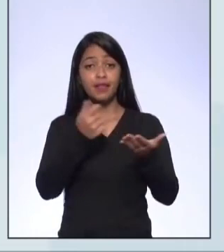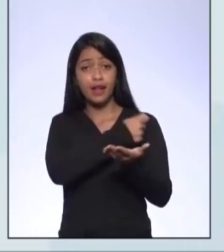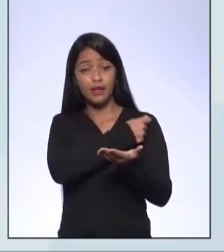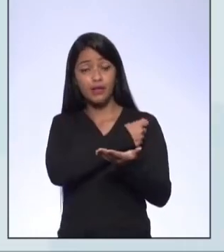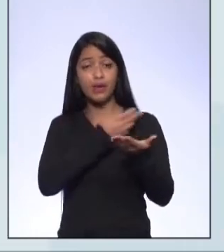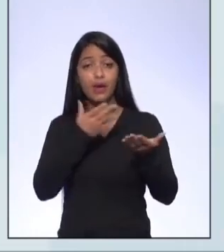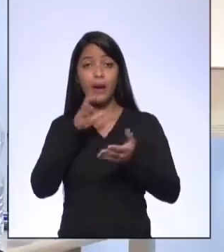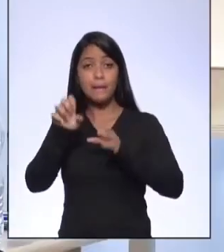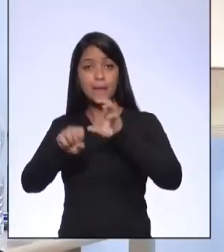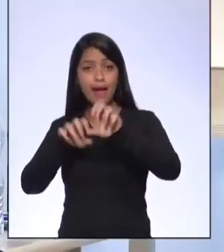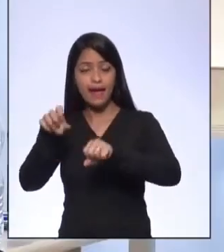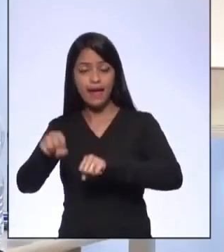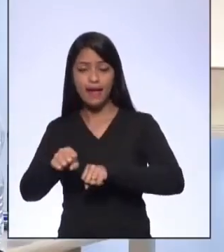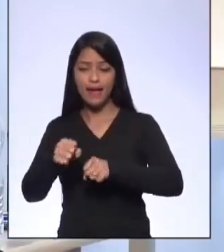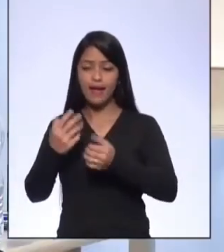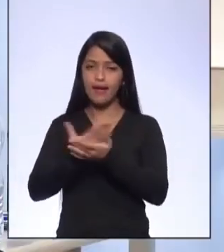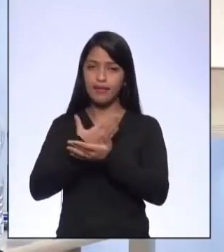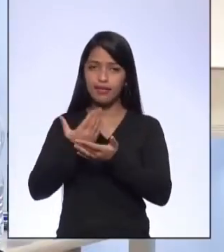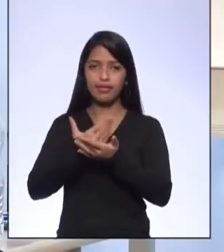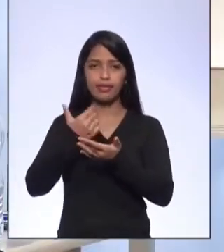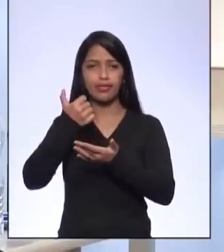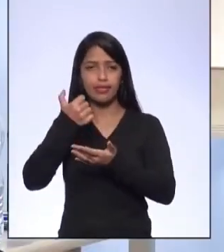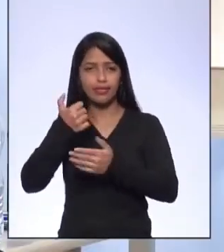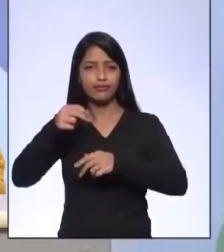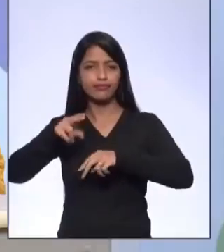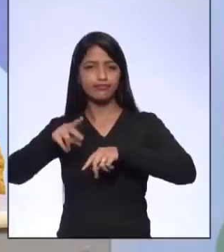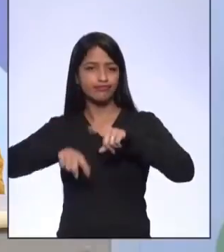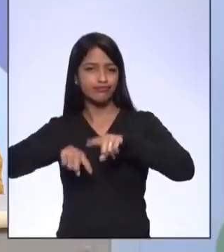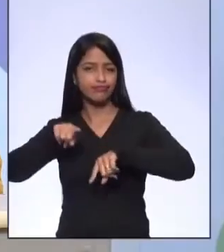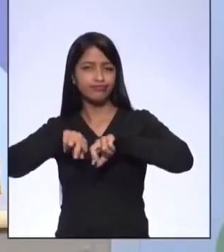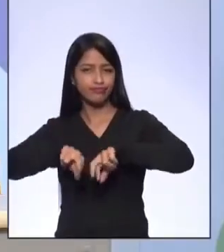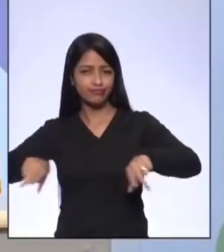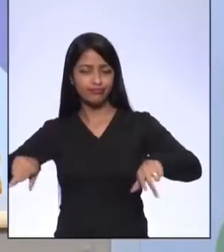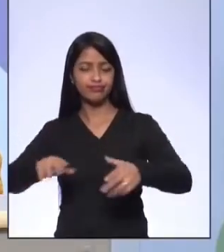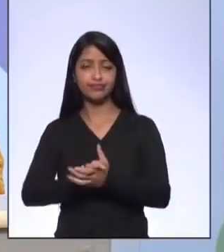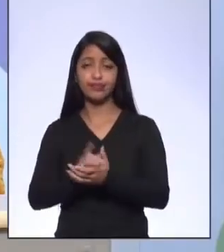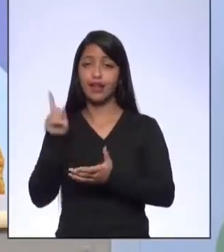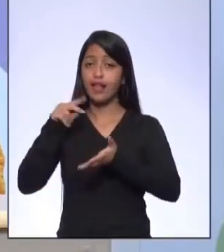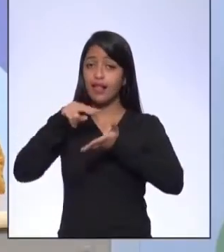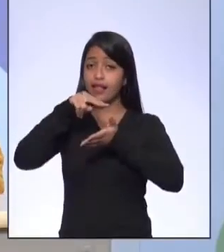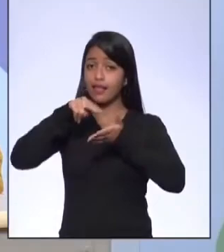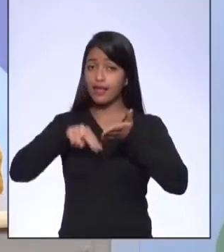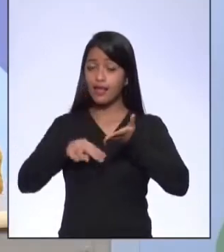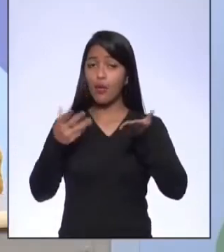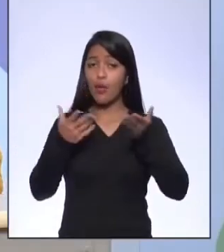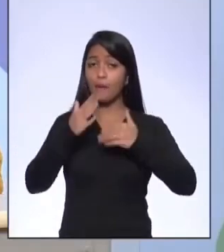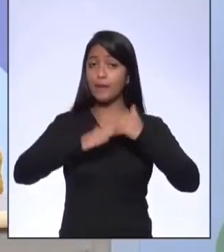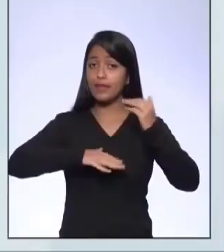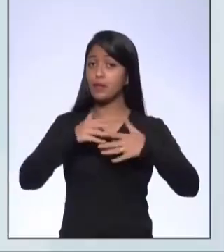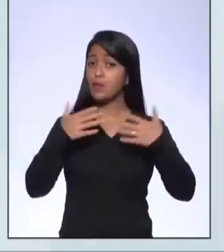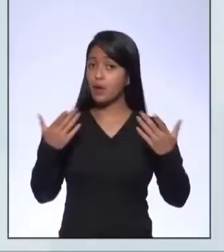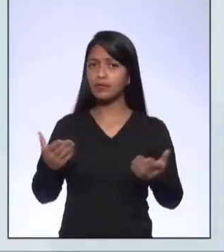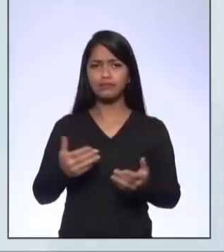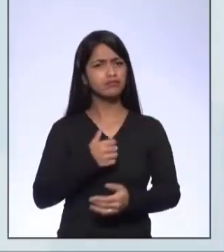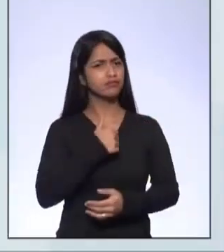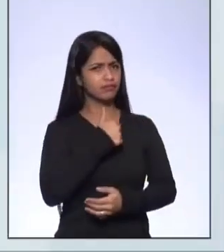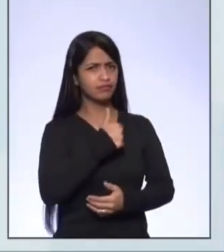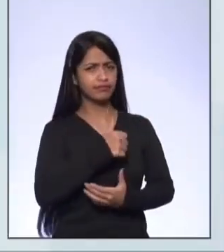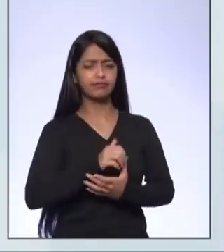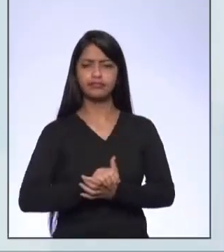a professora Antônia lê para a gente as habilidades. Claro. A habilidade é a